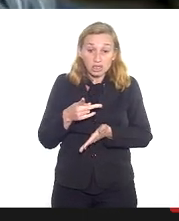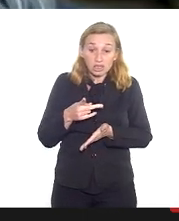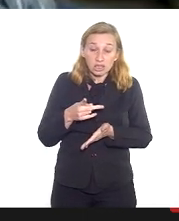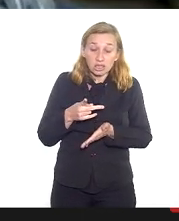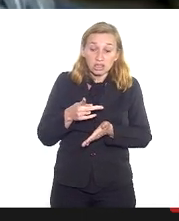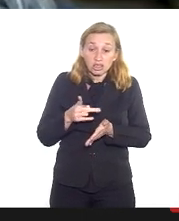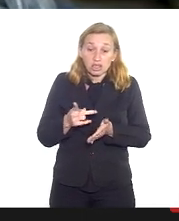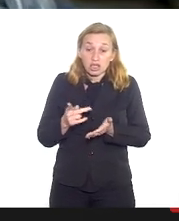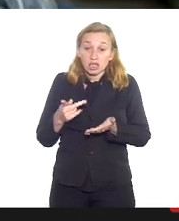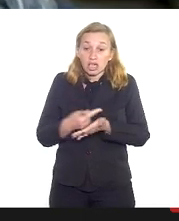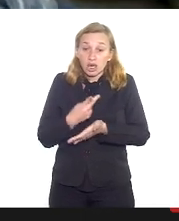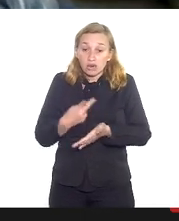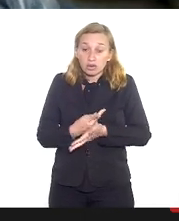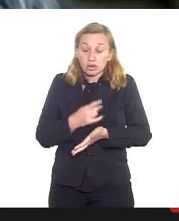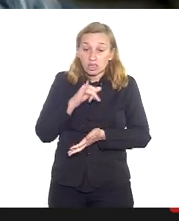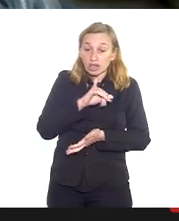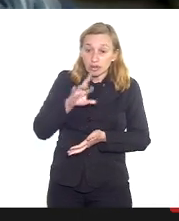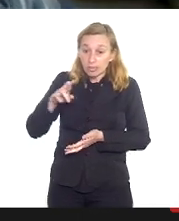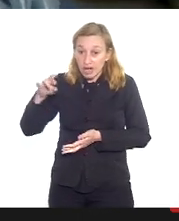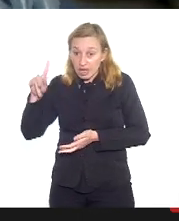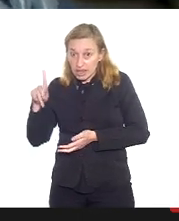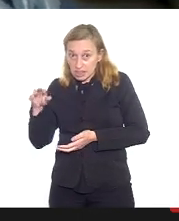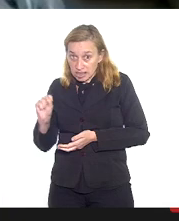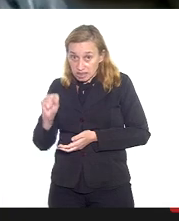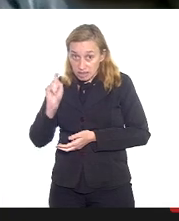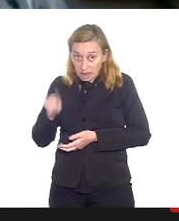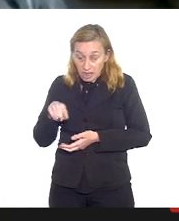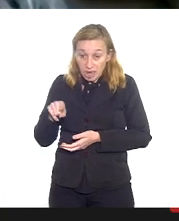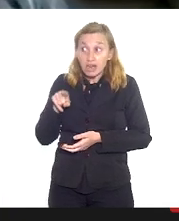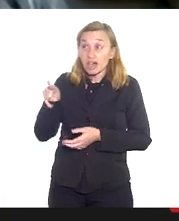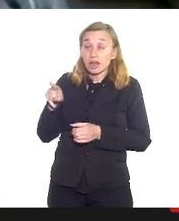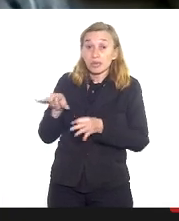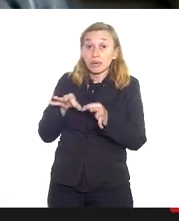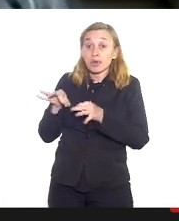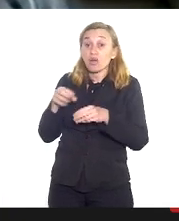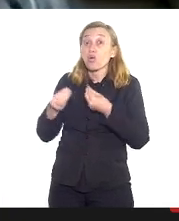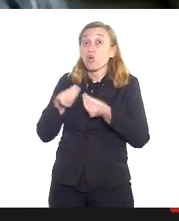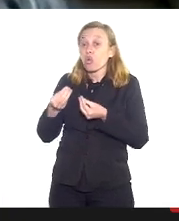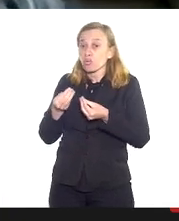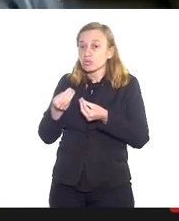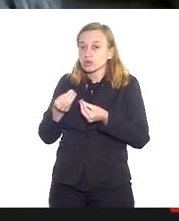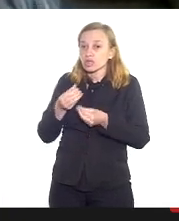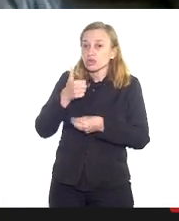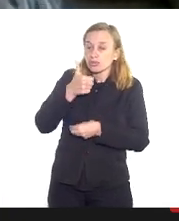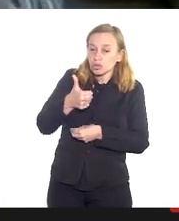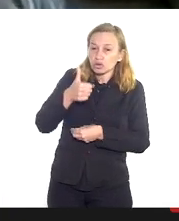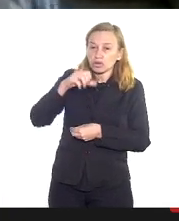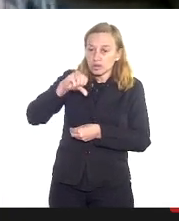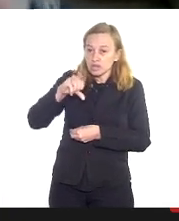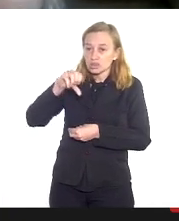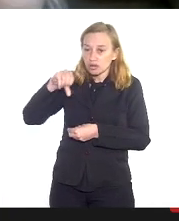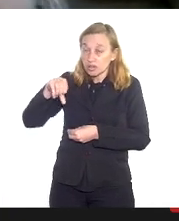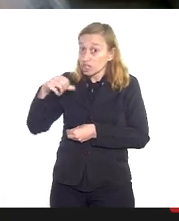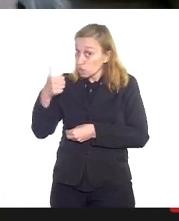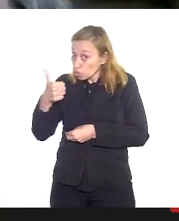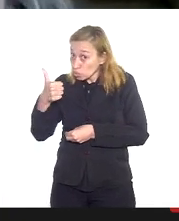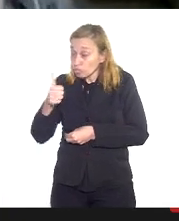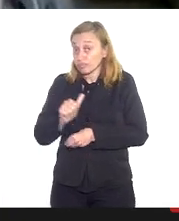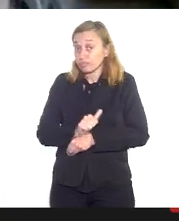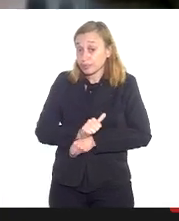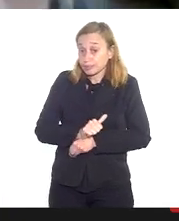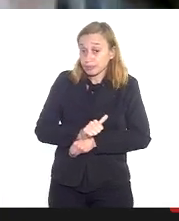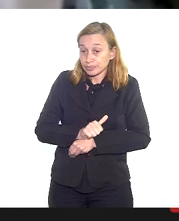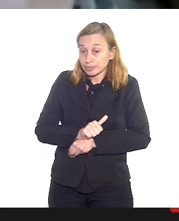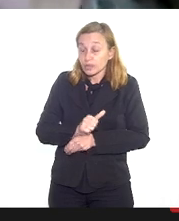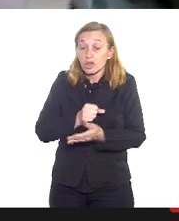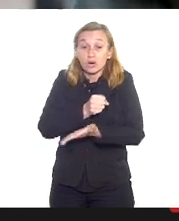do INPS, né? Elas eram feitas todas até 1991,